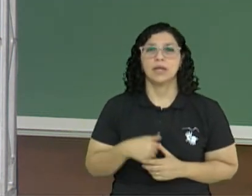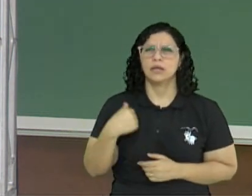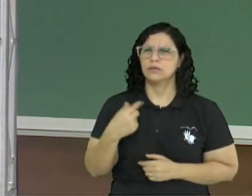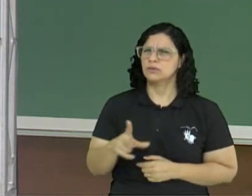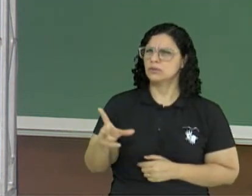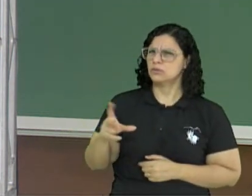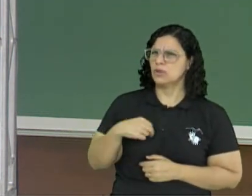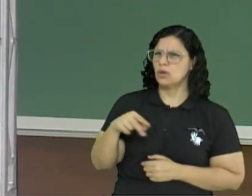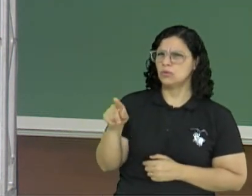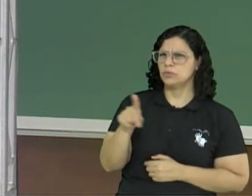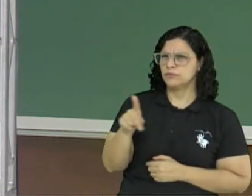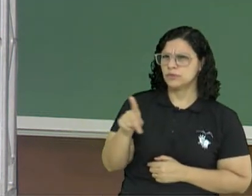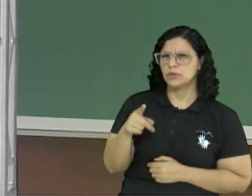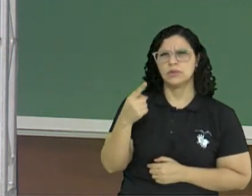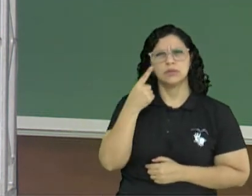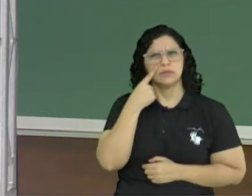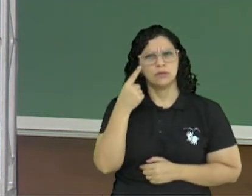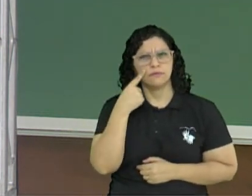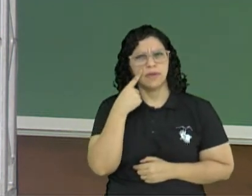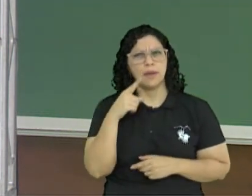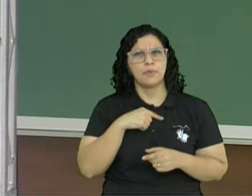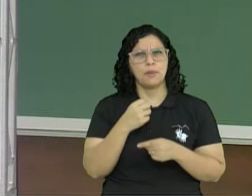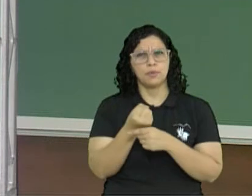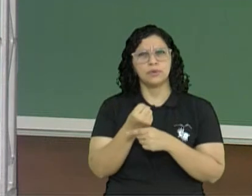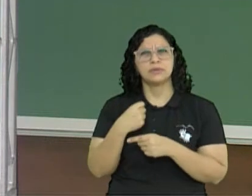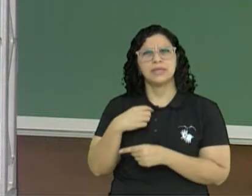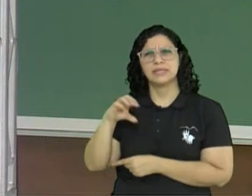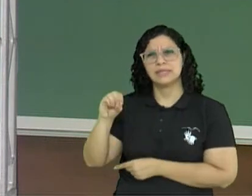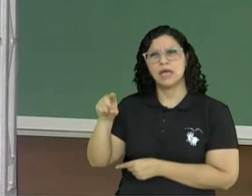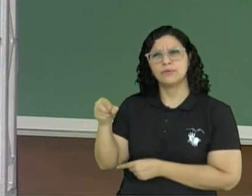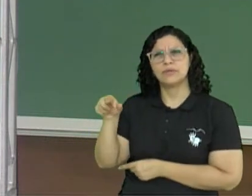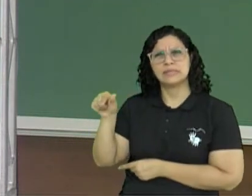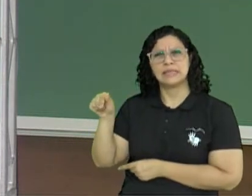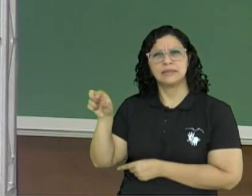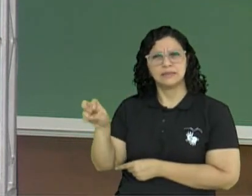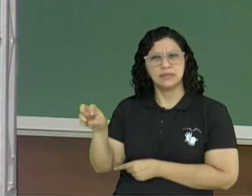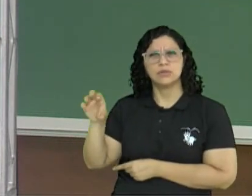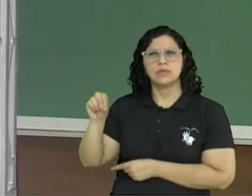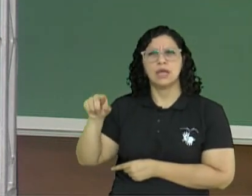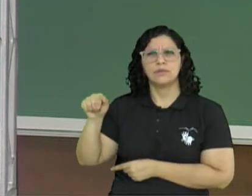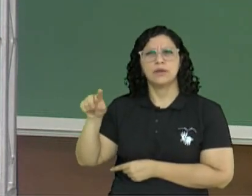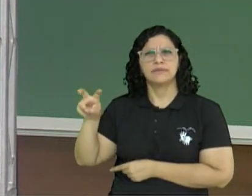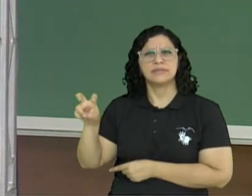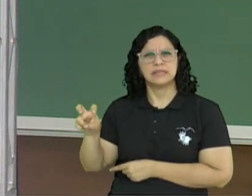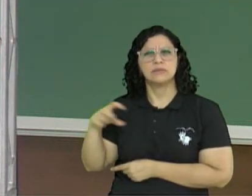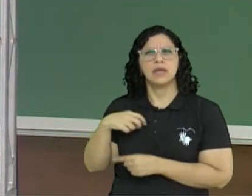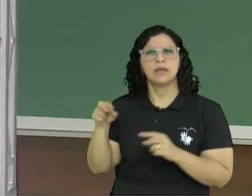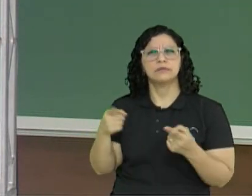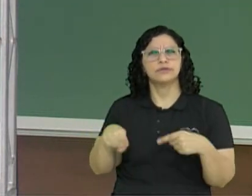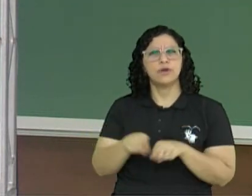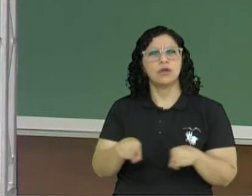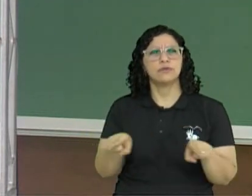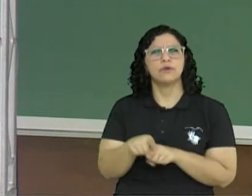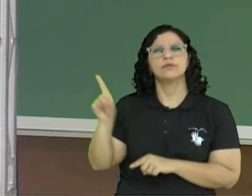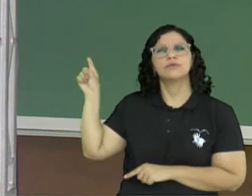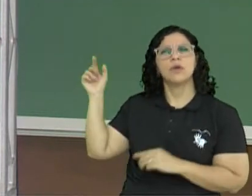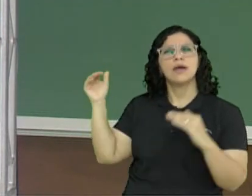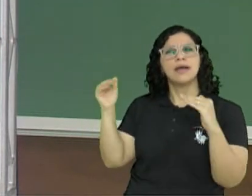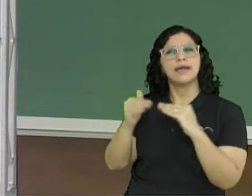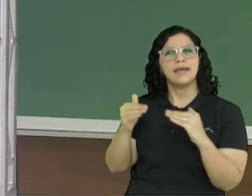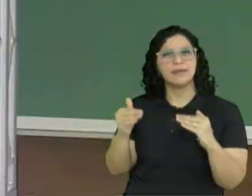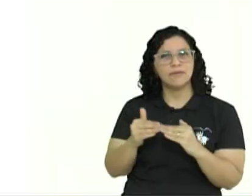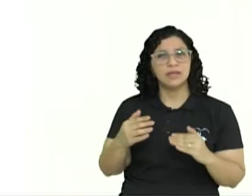Nossa, professora, a parte decimal veio repetindo algumas, não veio? Veio sim, que são as equivalências e as